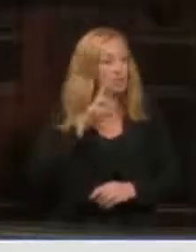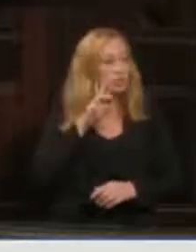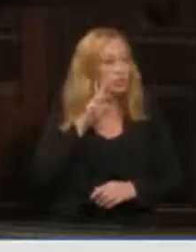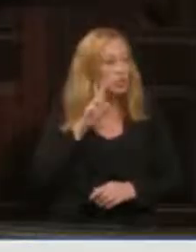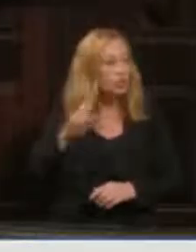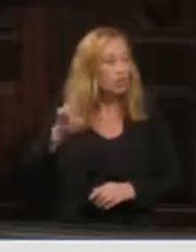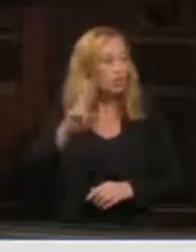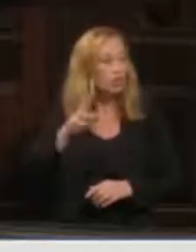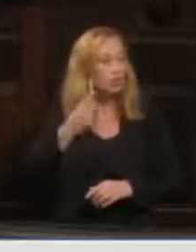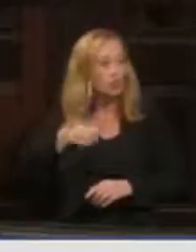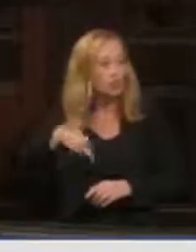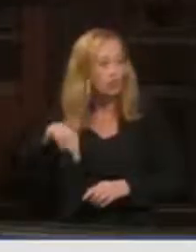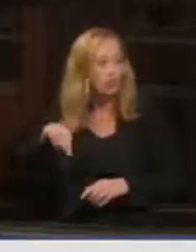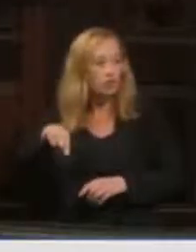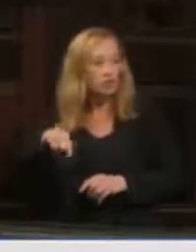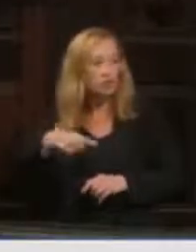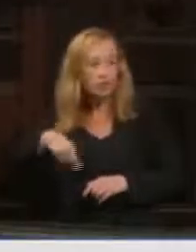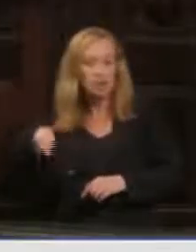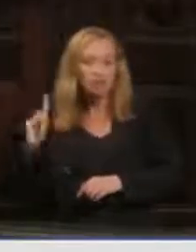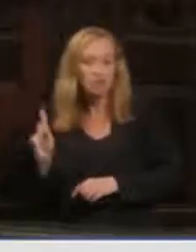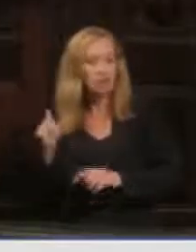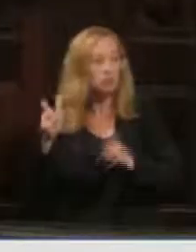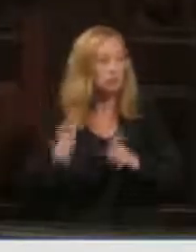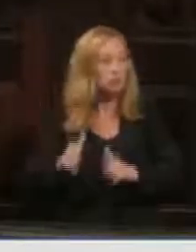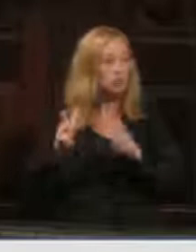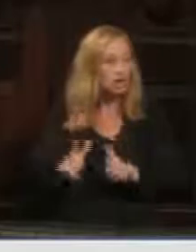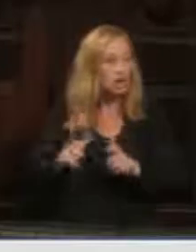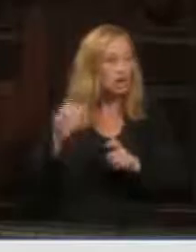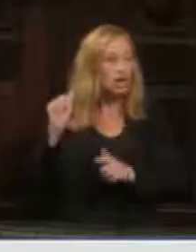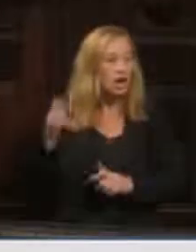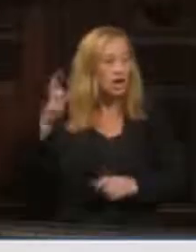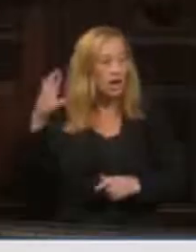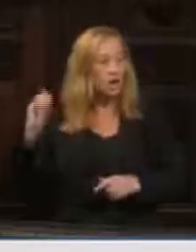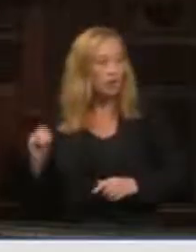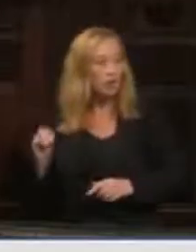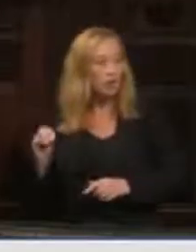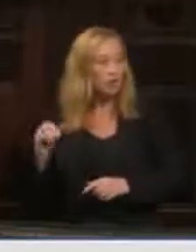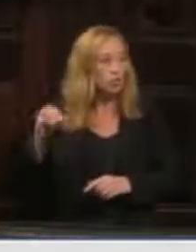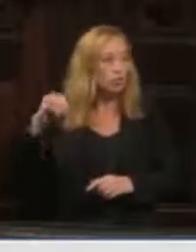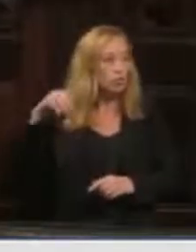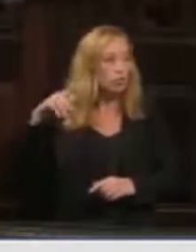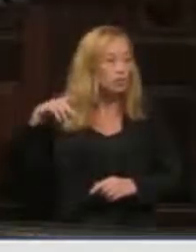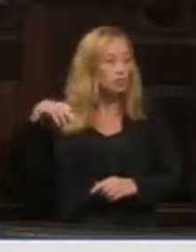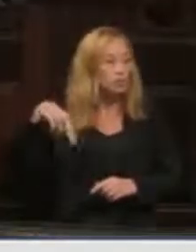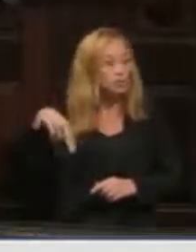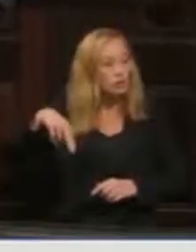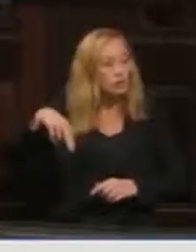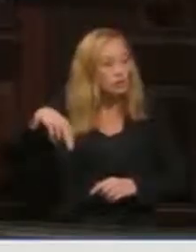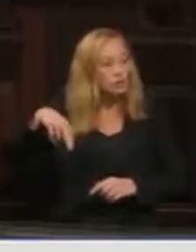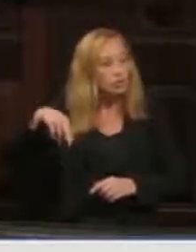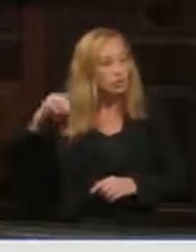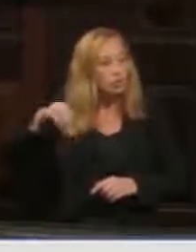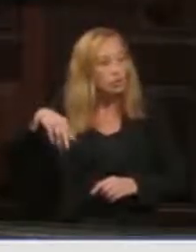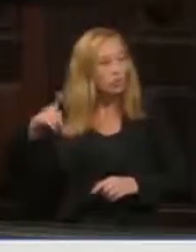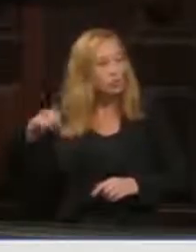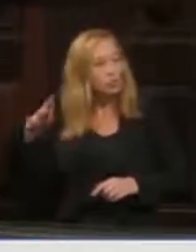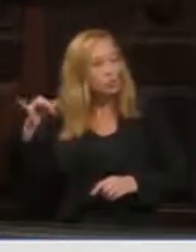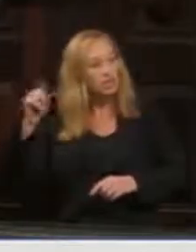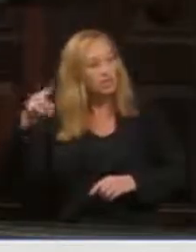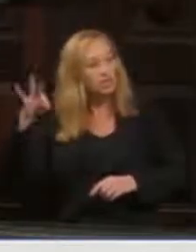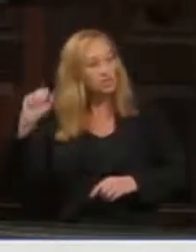Arco Metropolitano que nós lutamos tanto para fazer, foi um investimento de mais de